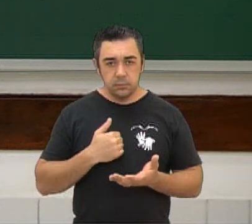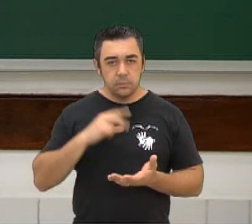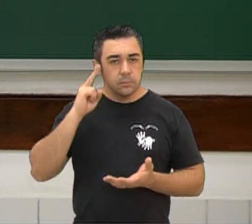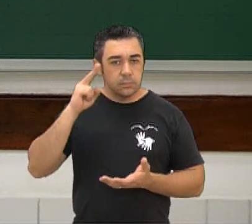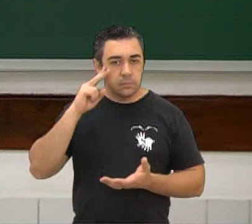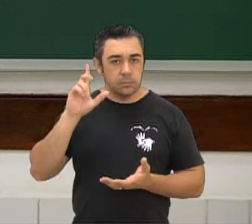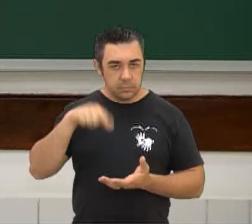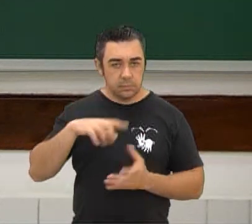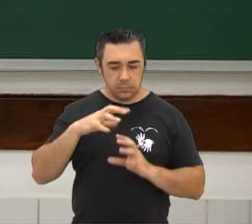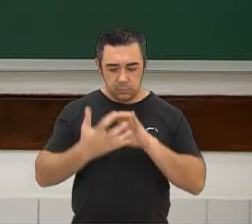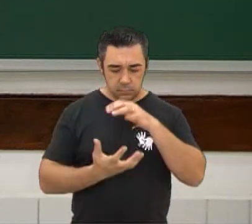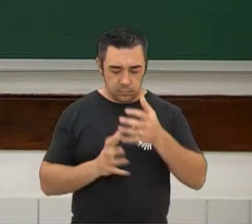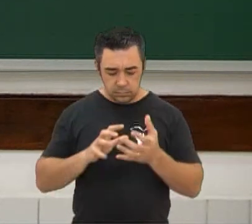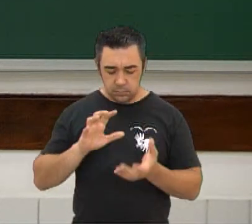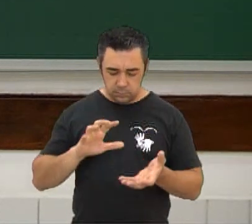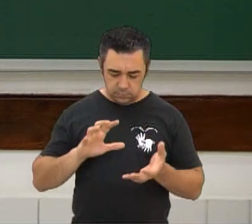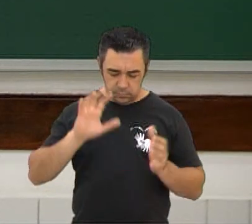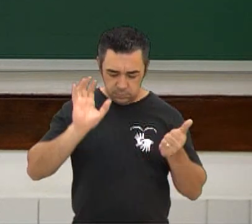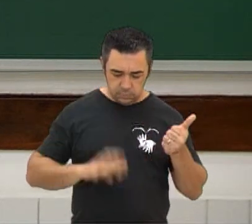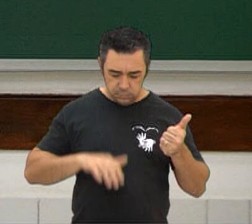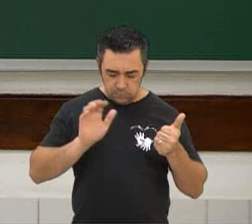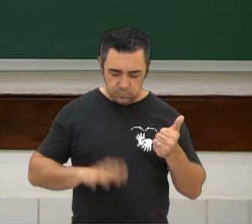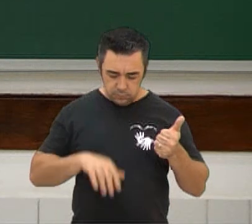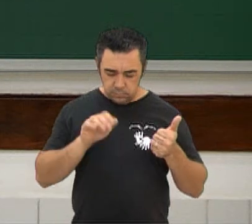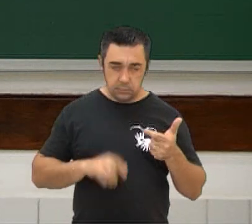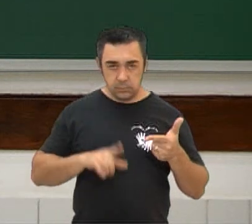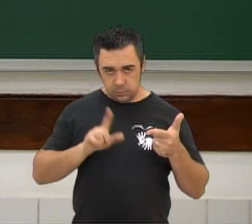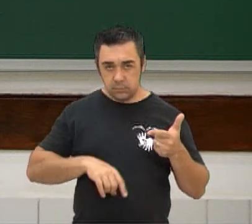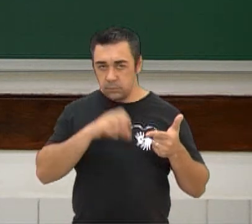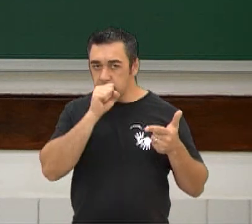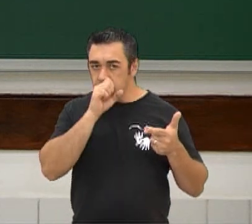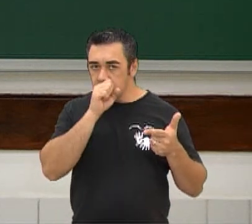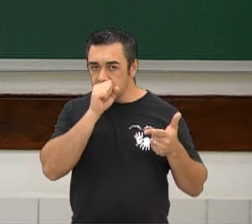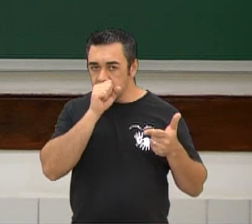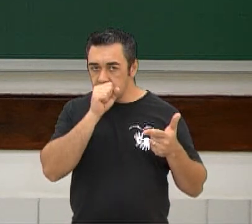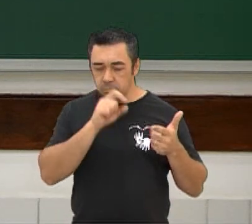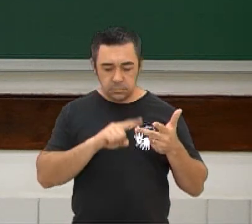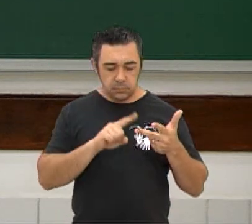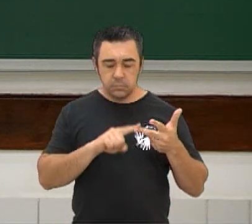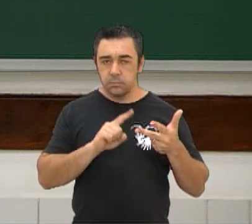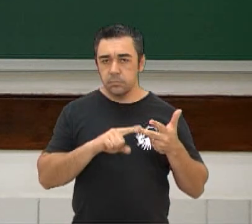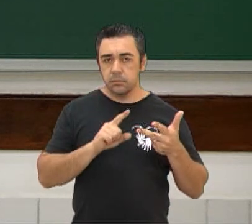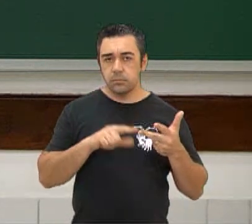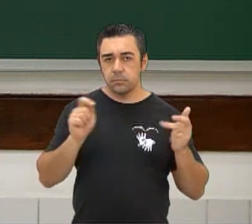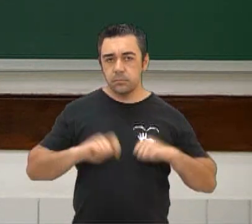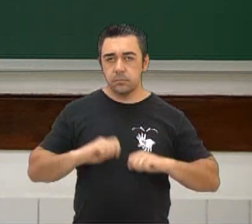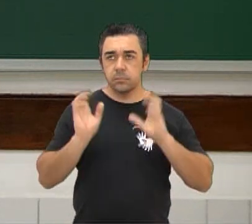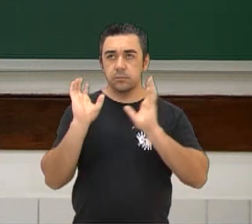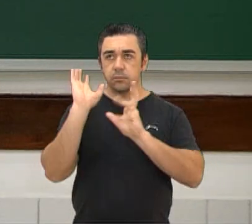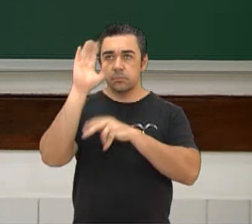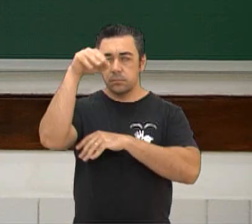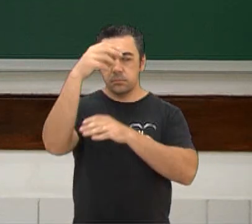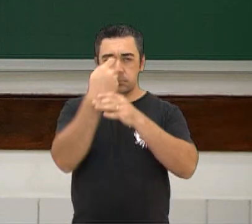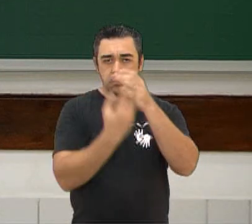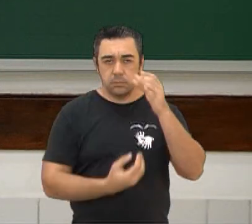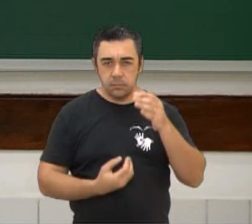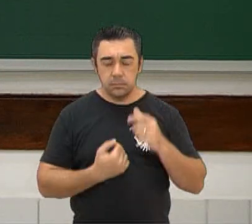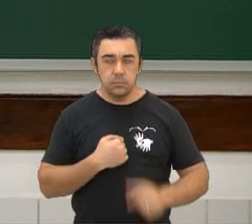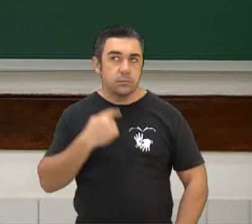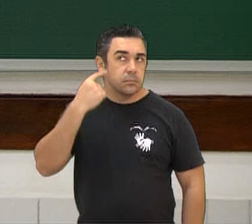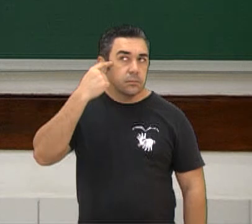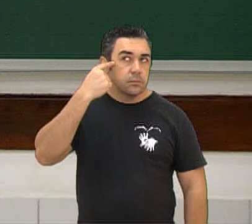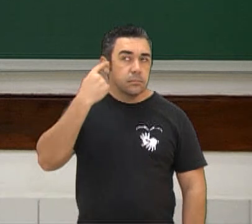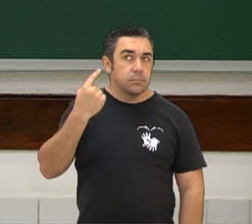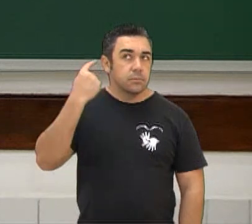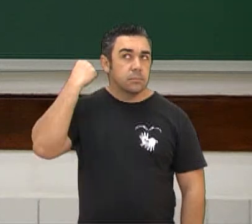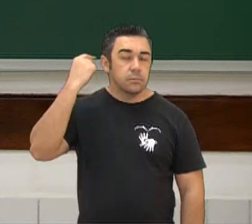essa bola, ela é redonda, ela é laranja, ela quica no chão. Então, as